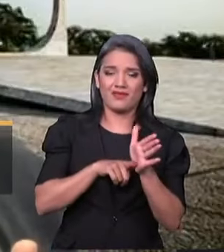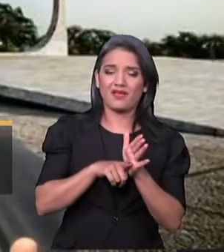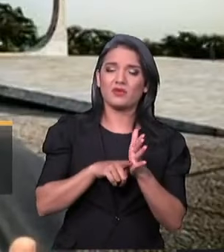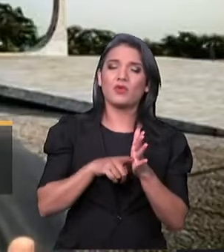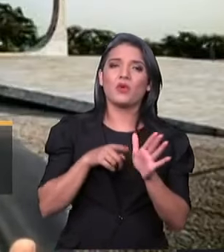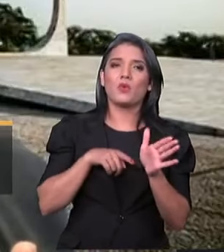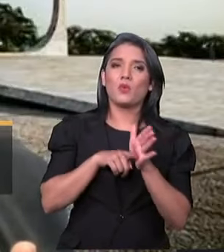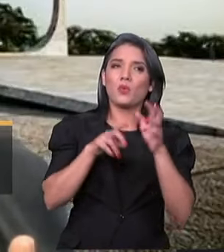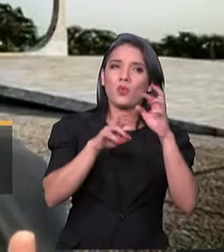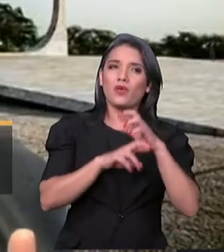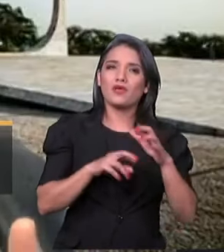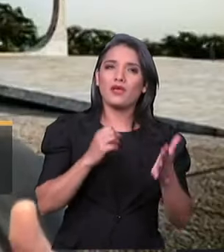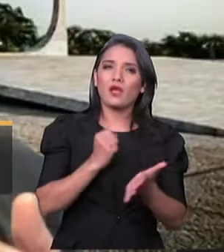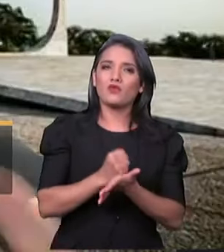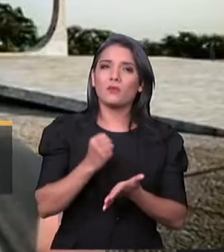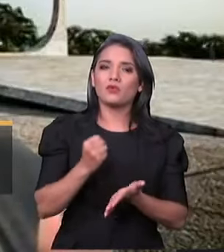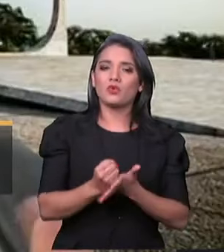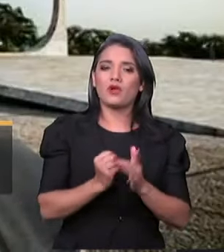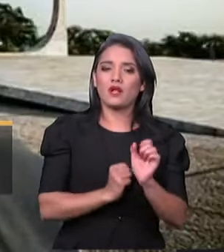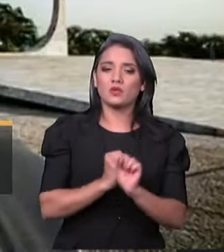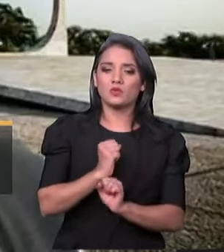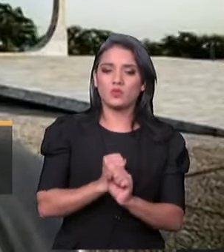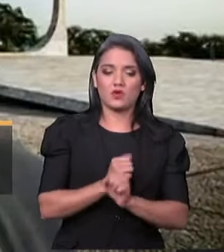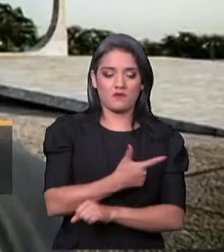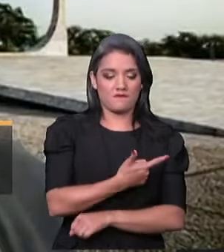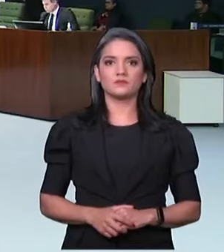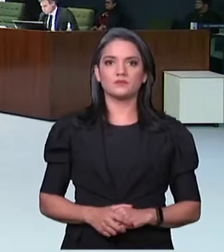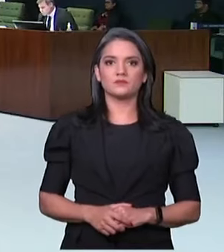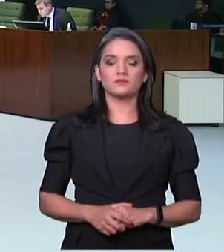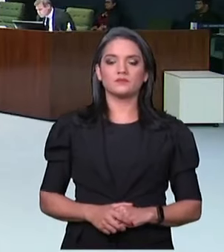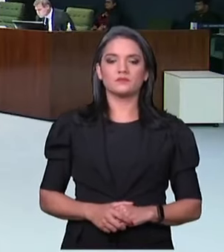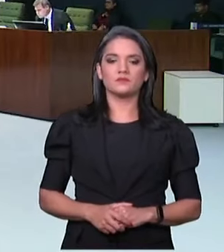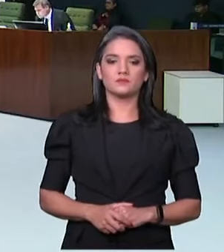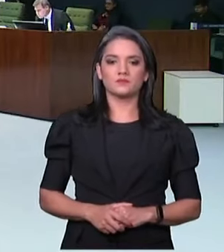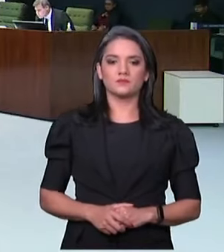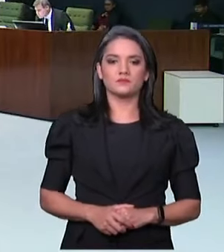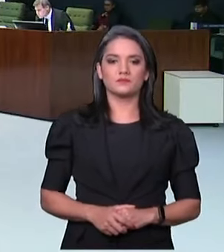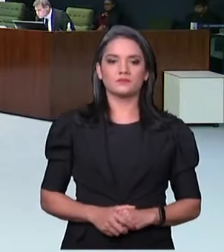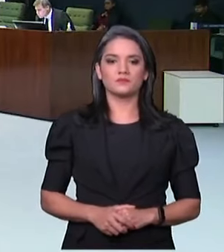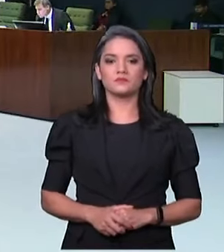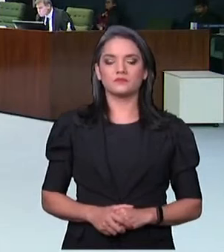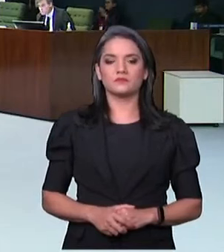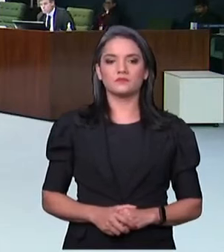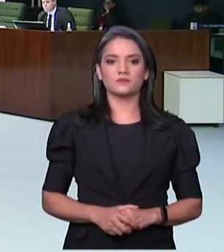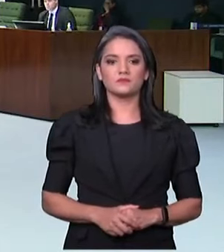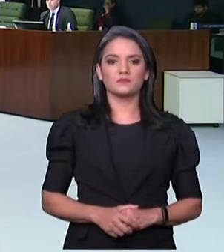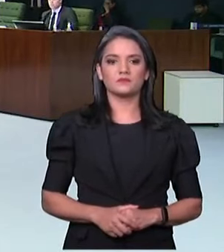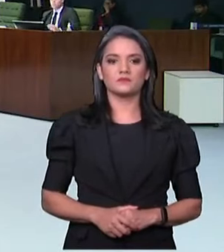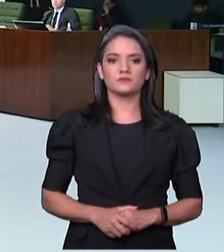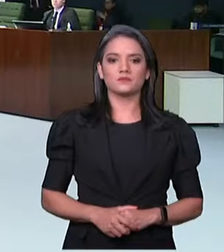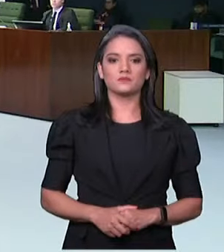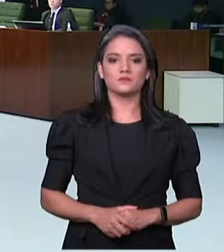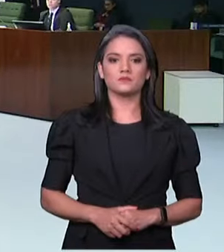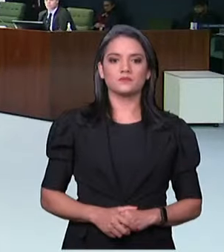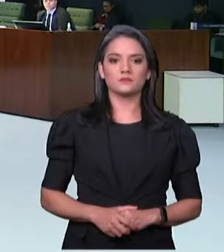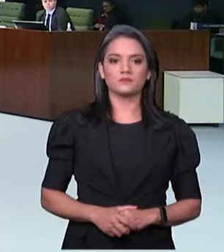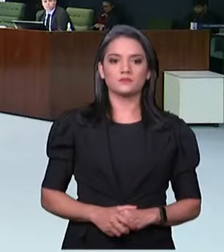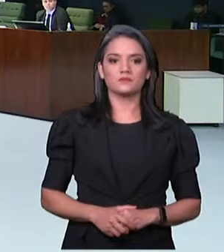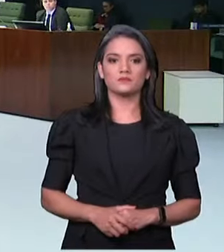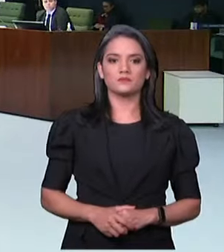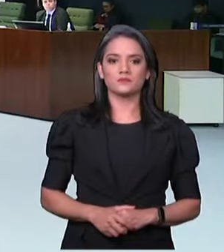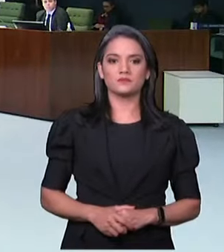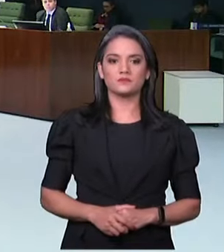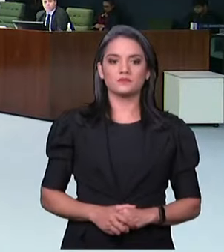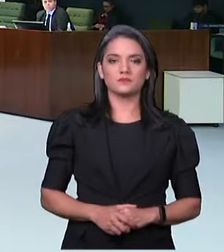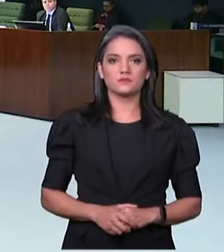entre 2010 e 2012 visando o fornecimento de materiais e serviços para implantação do programa de eletrificação